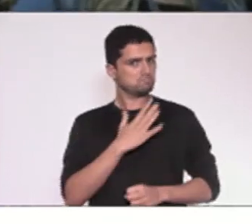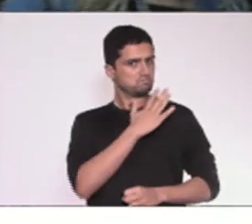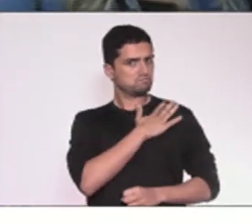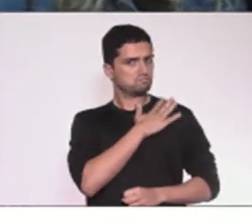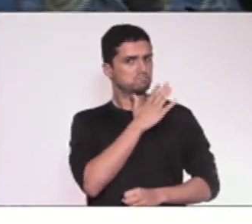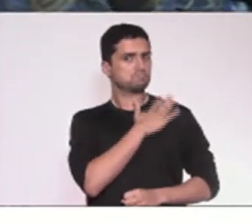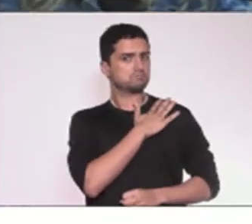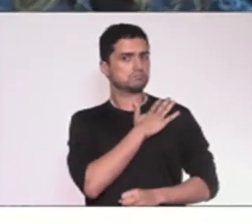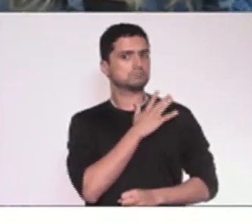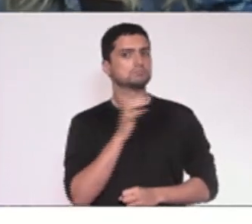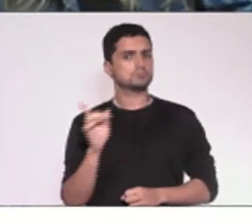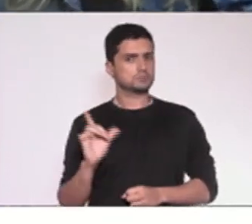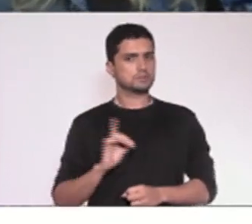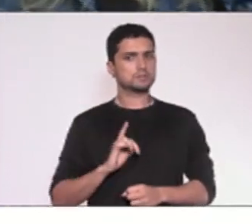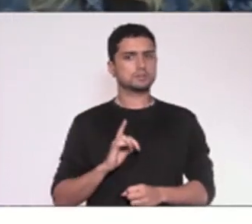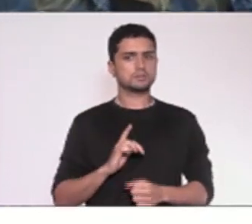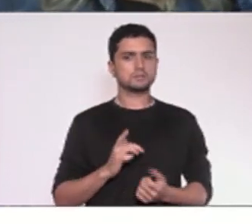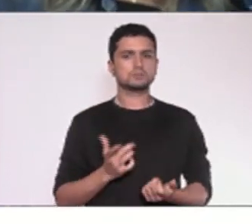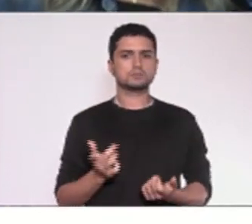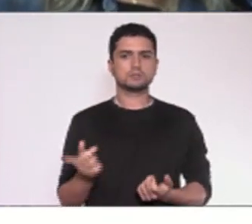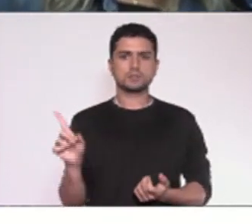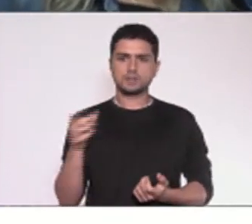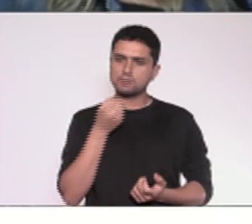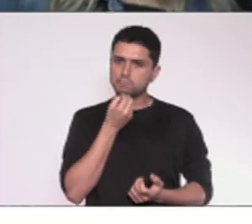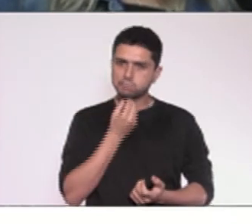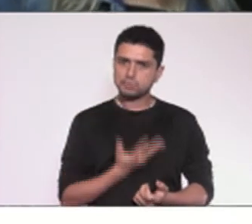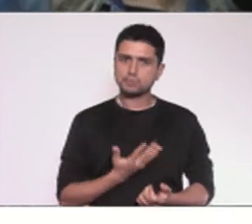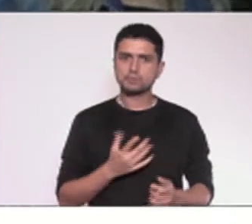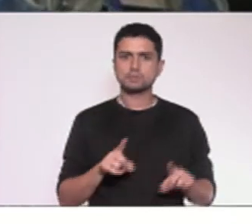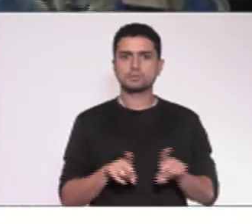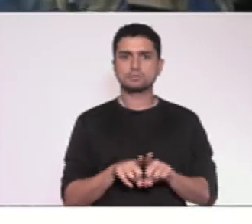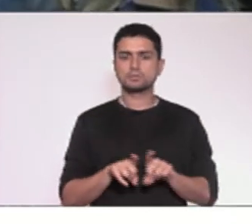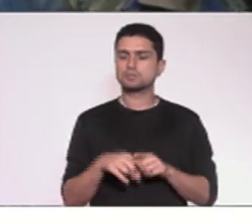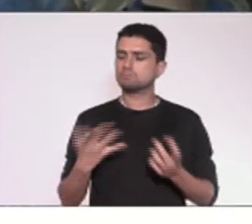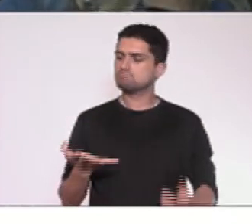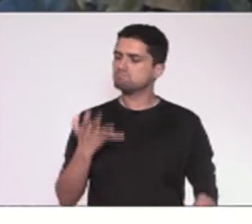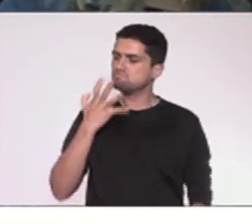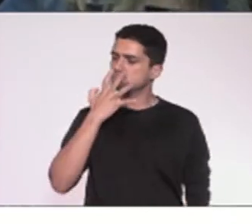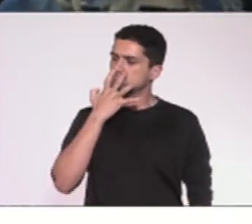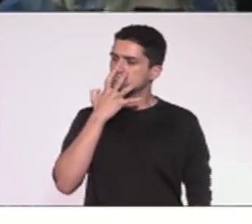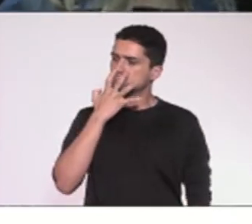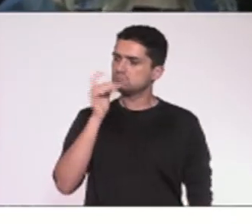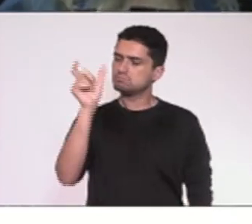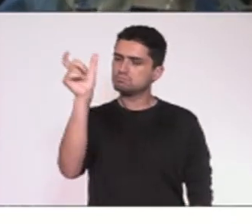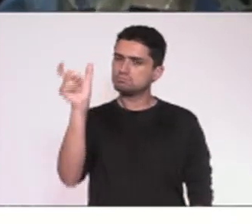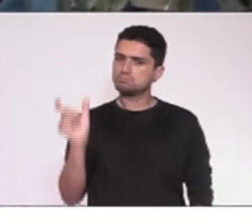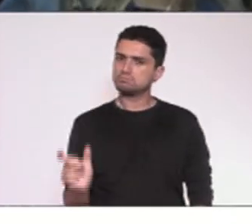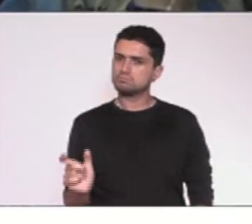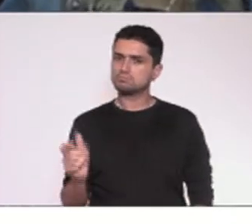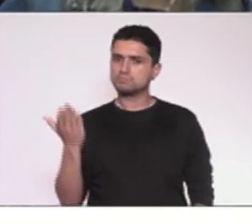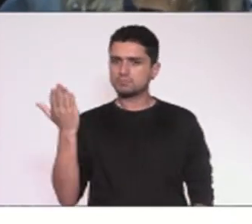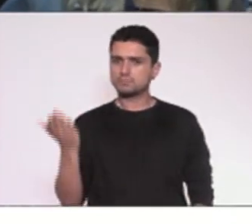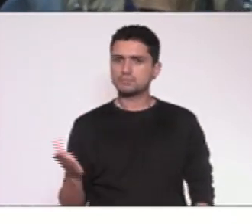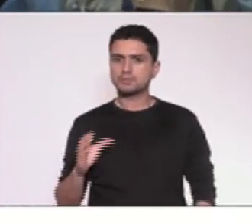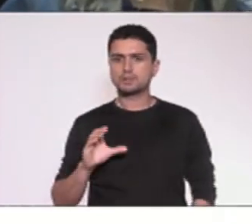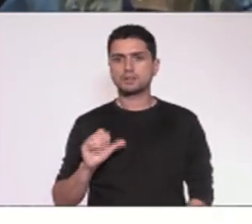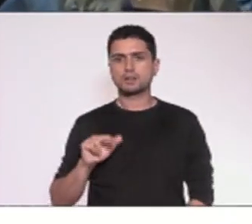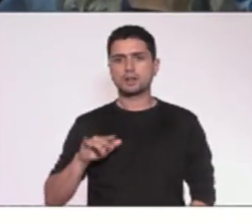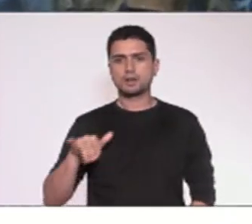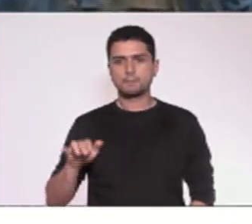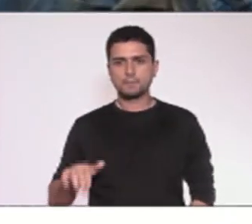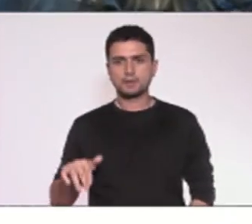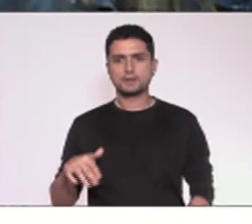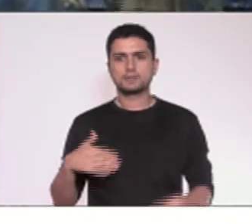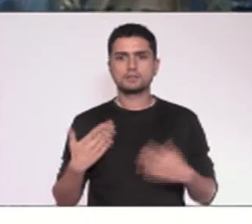bondade. Então surgiu, Carmen, a admiração, e agora nós lutamos